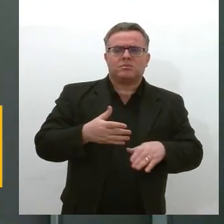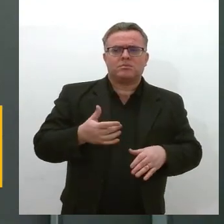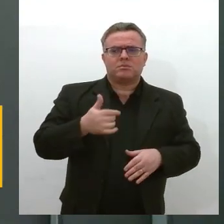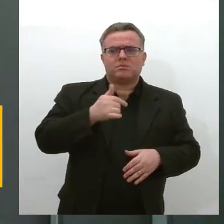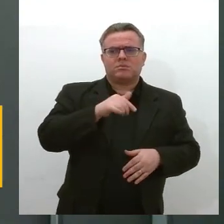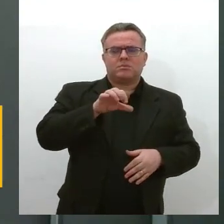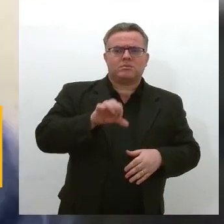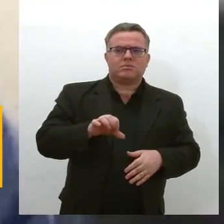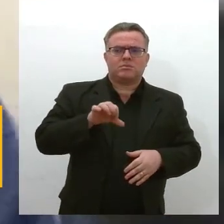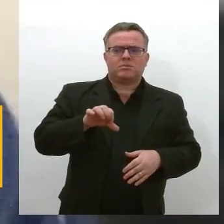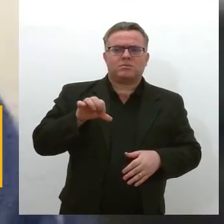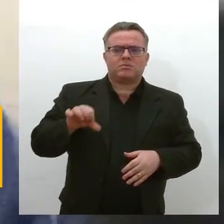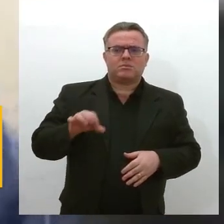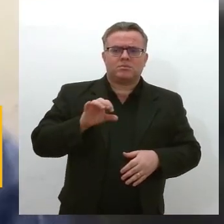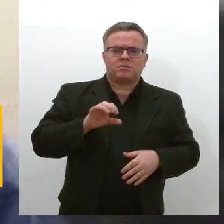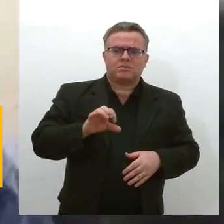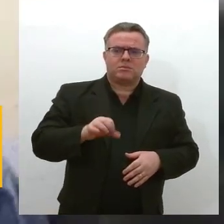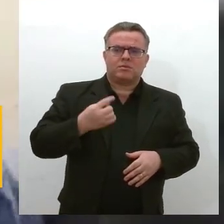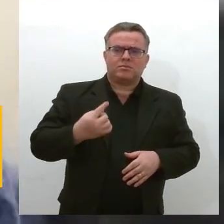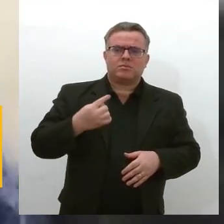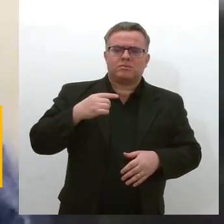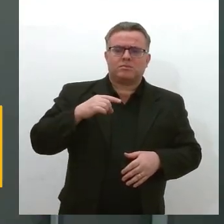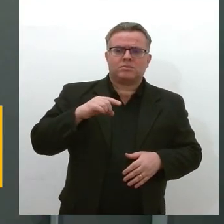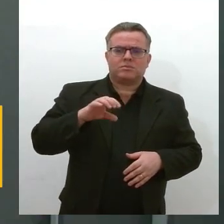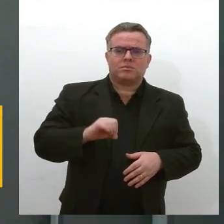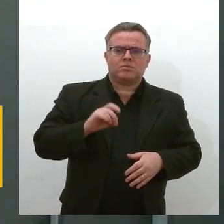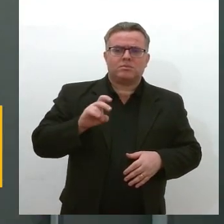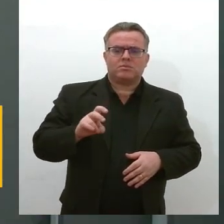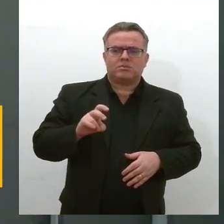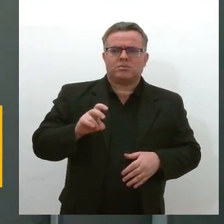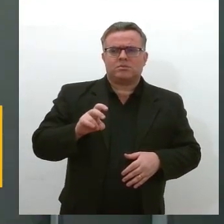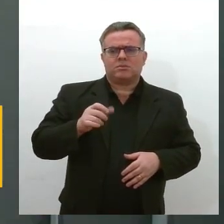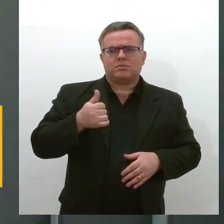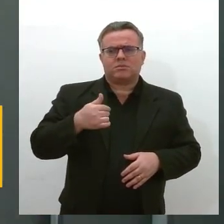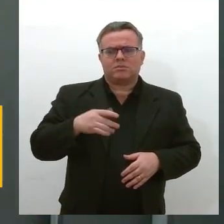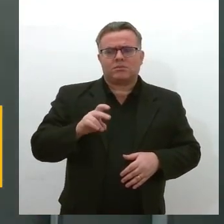799-9105-1405. Ok, muito obrigada. Boa tarde.